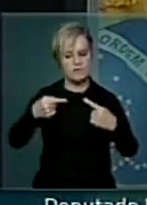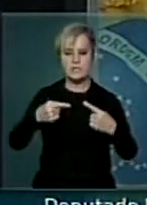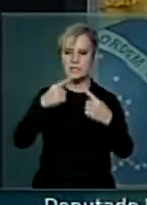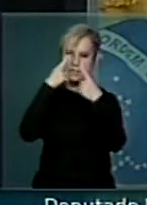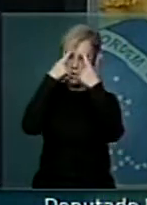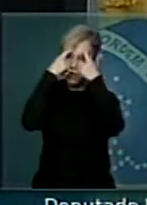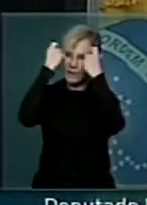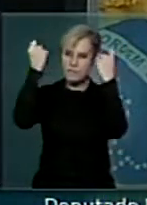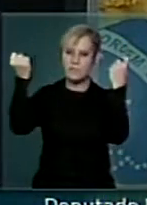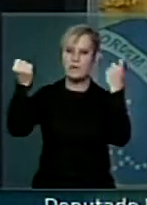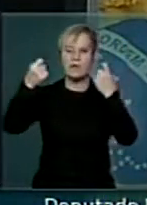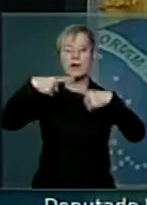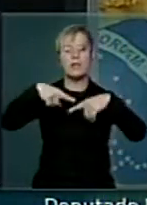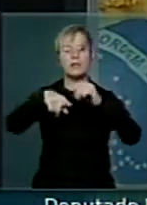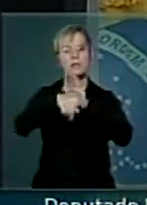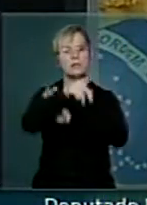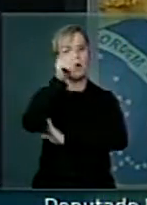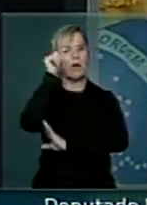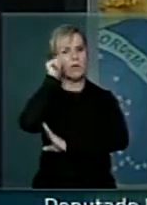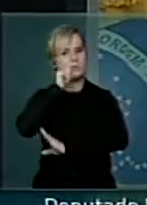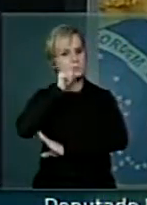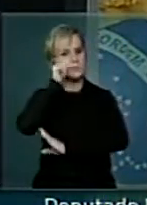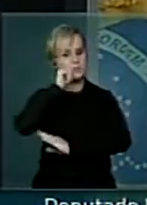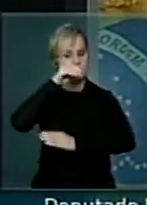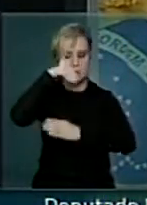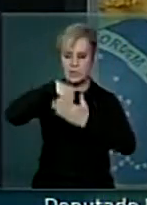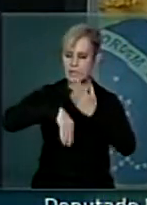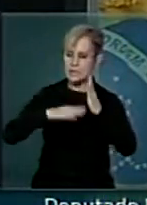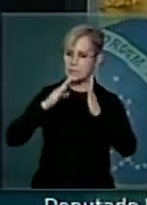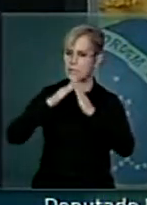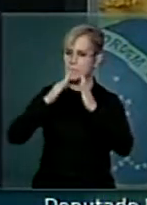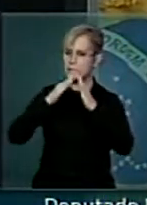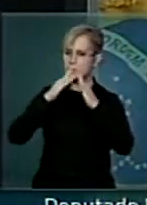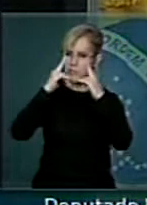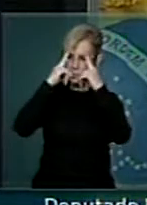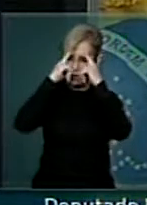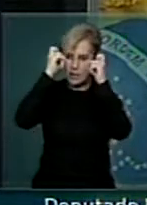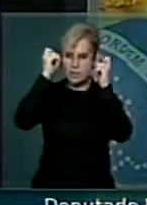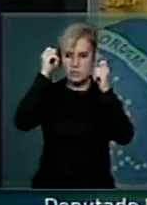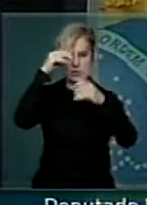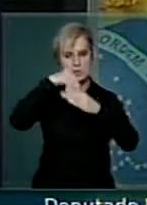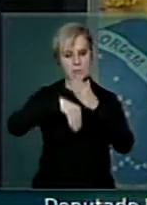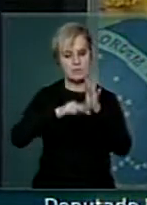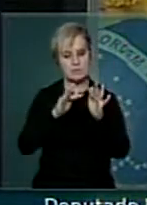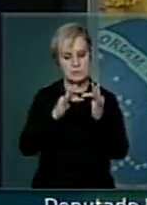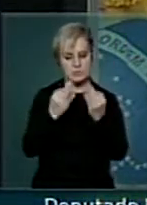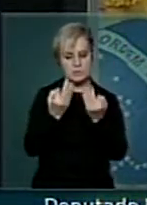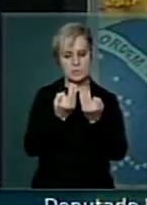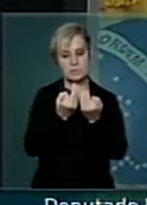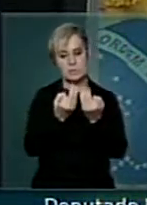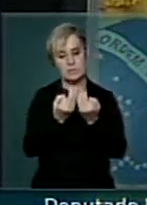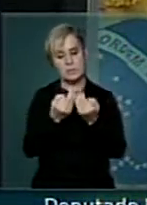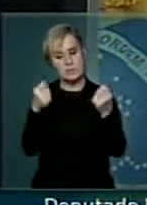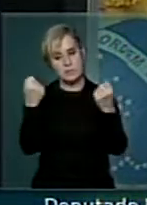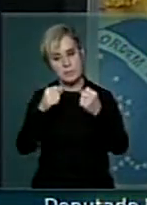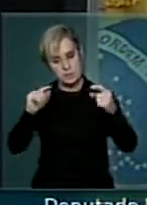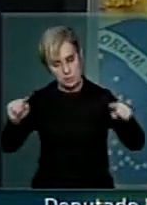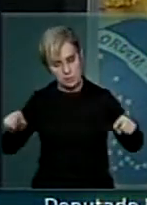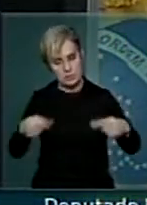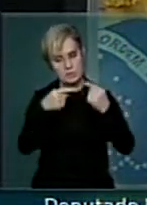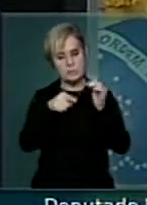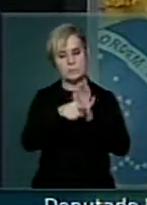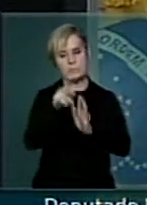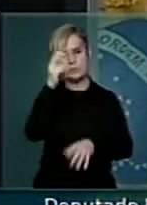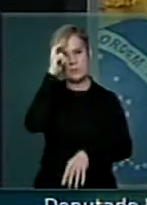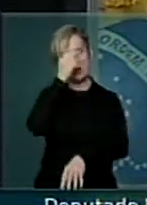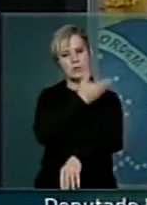nós precisamos enfrentar a violência doméstica, e nós precisamos enfrentar essa cultura da